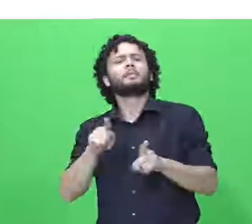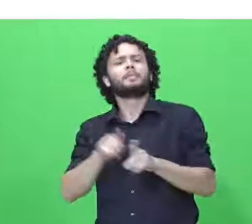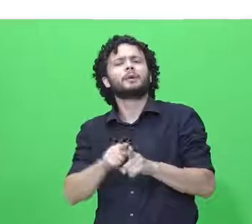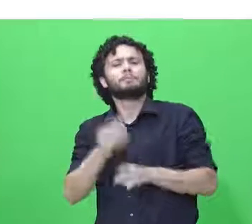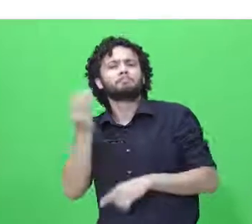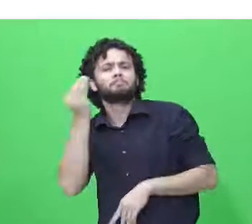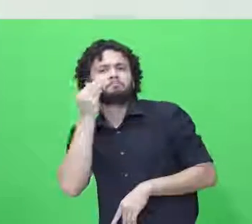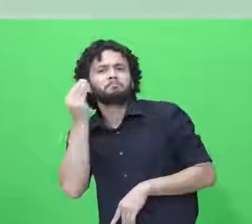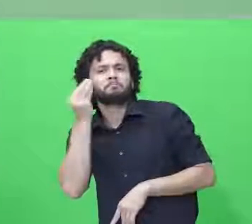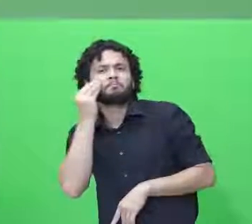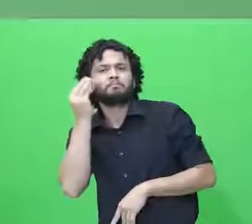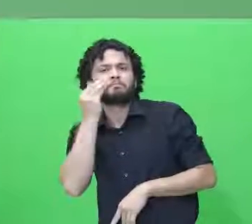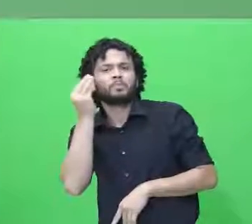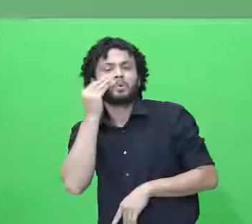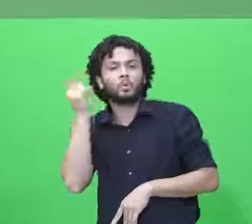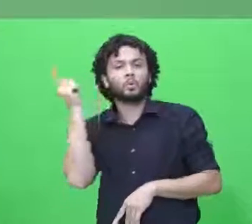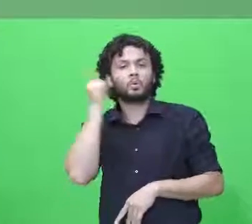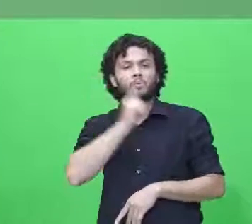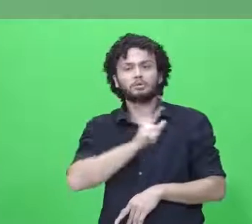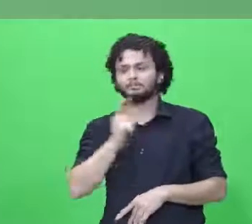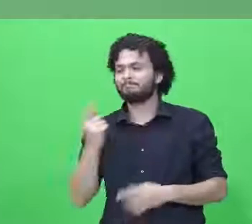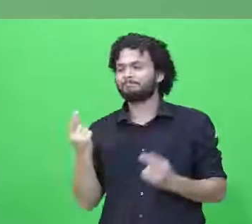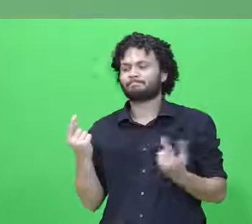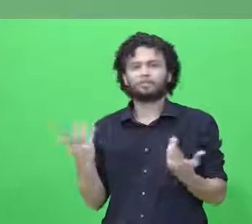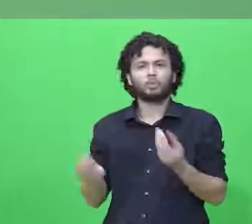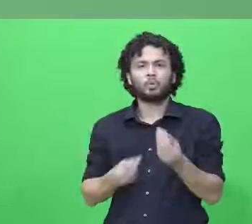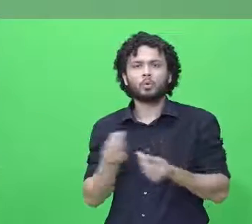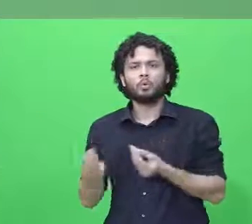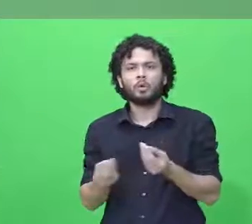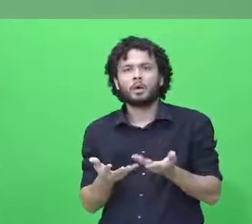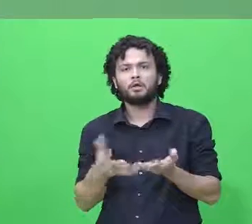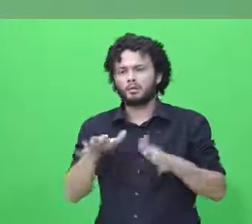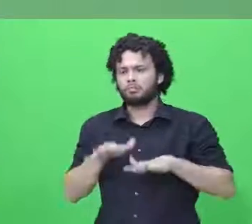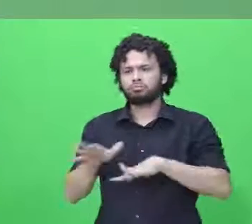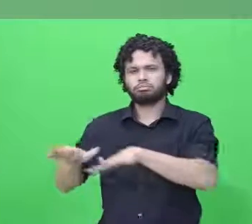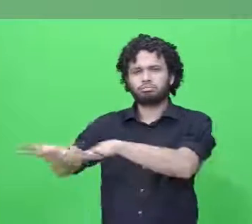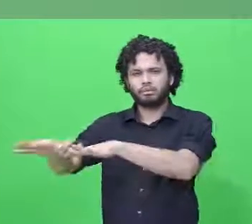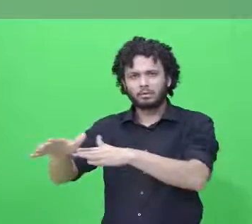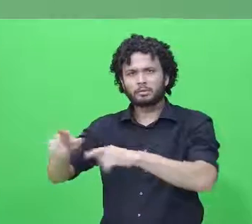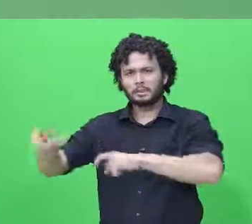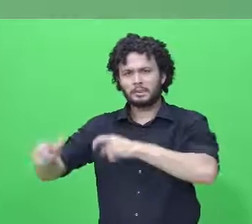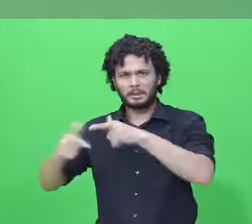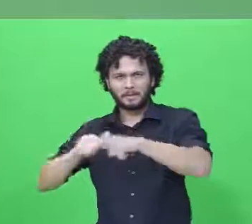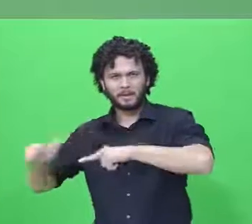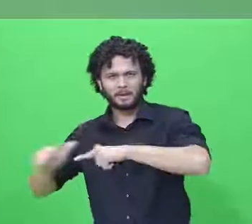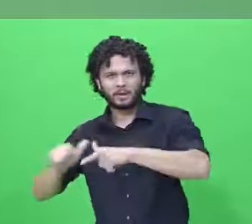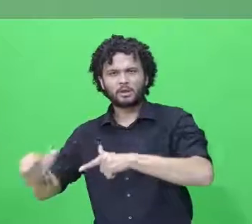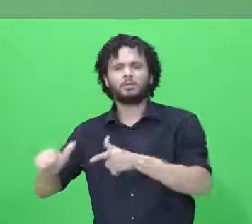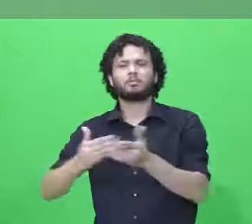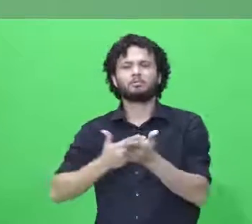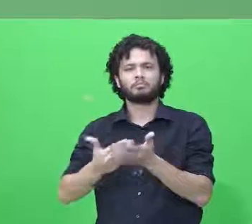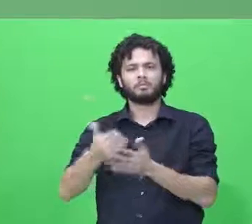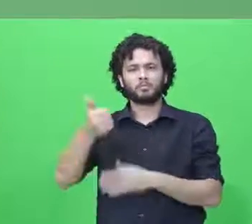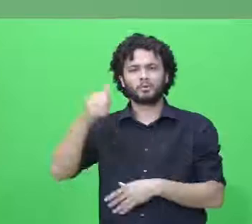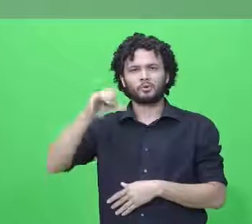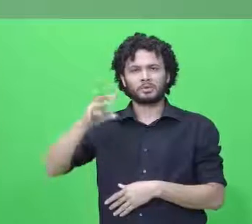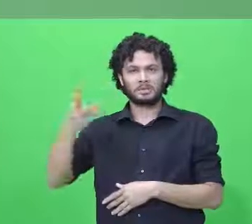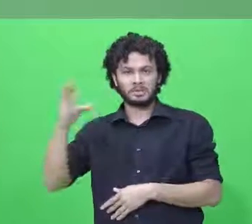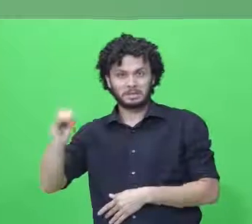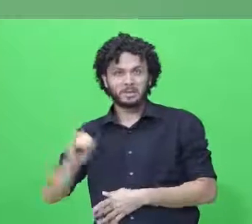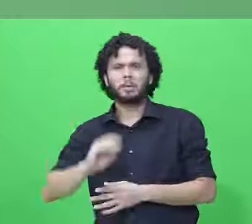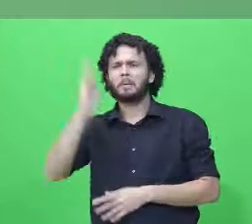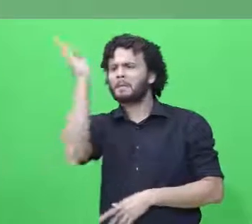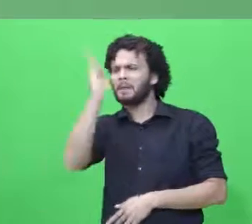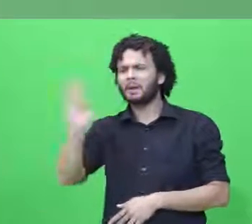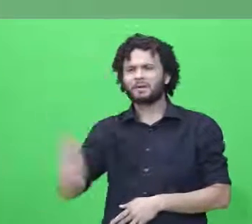tentar, na verdade, desarticular esse movimento operário que começa, então, nesse início dos anos 30. O Brasil está